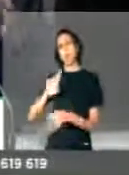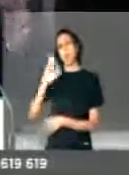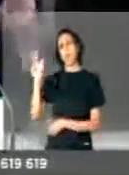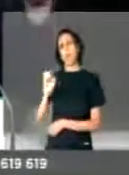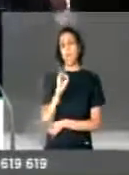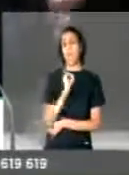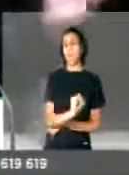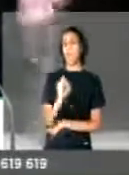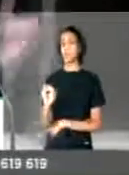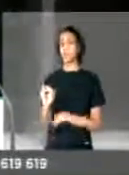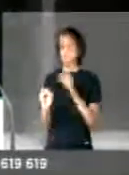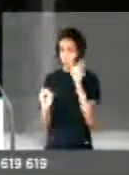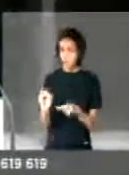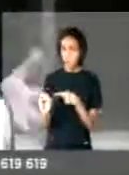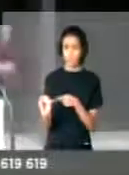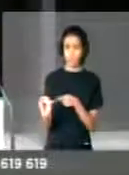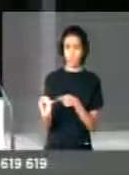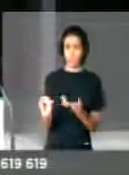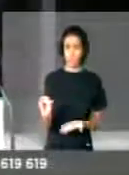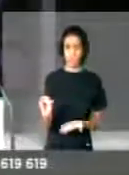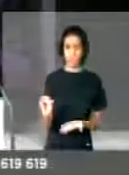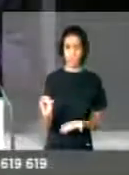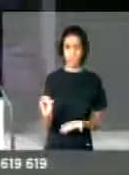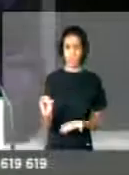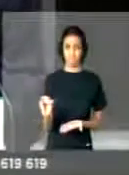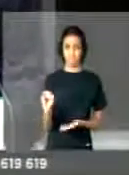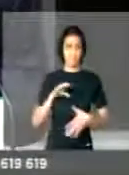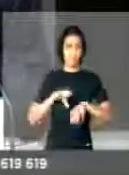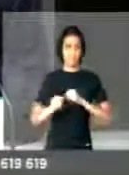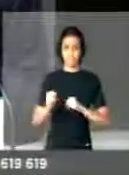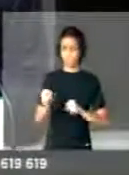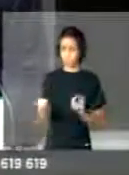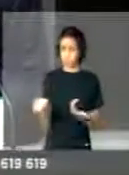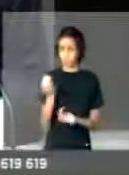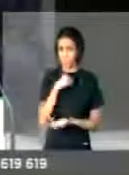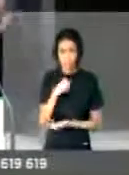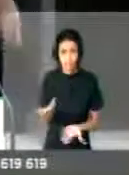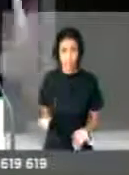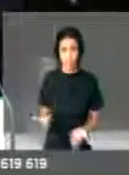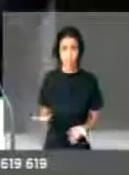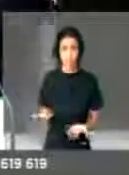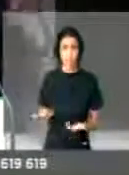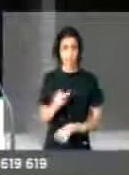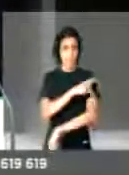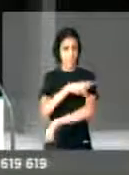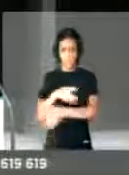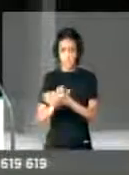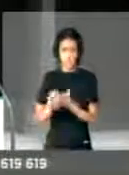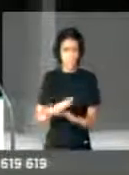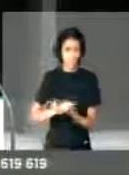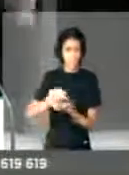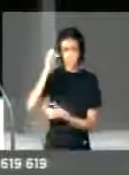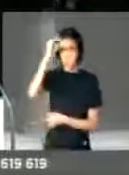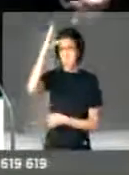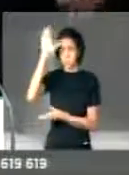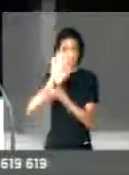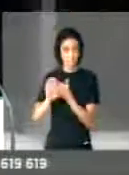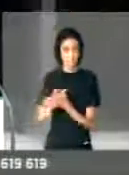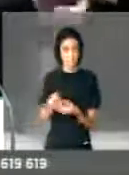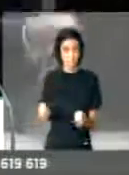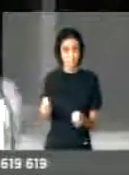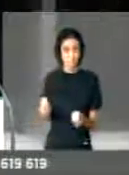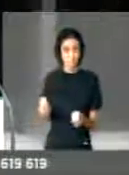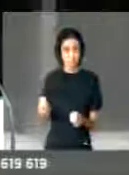instrutores sem nenhuma formação pedagógica, sem nenhum conhecimento didático,